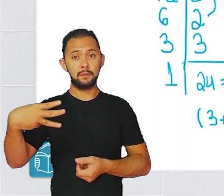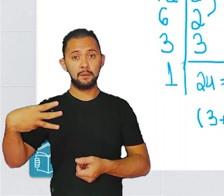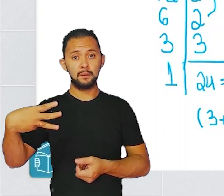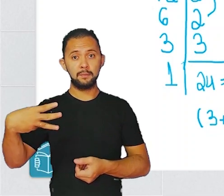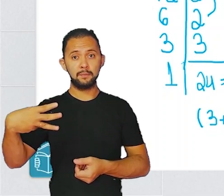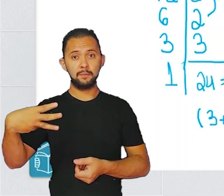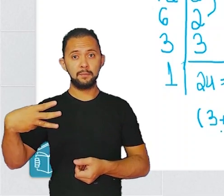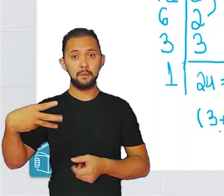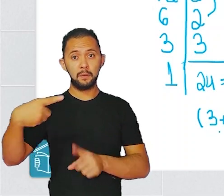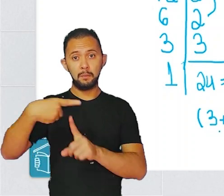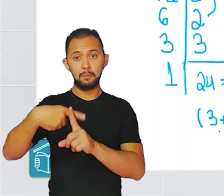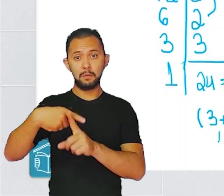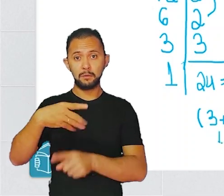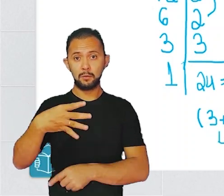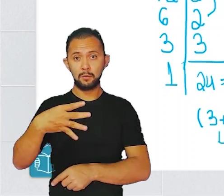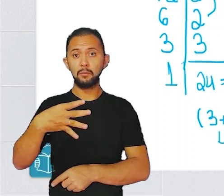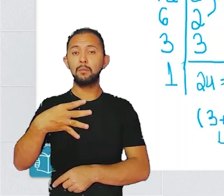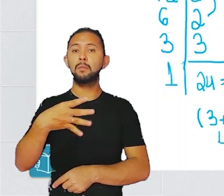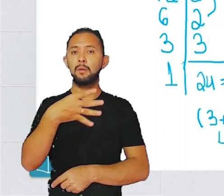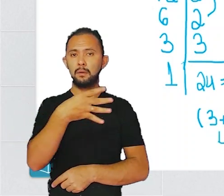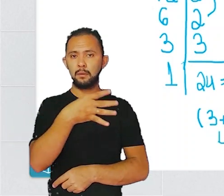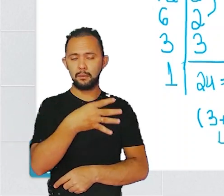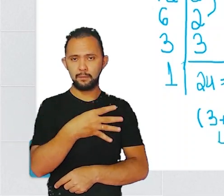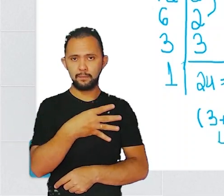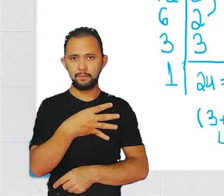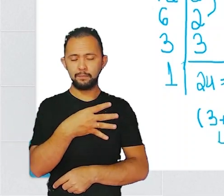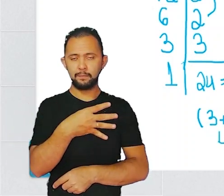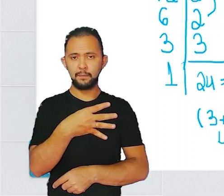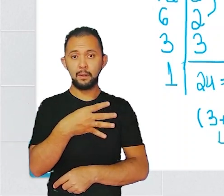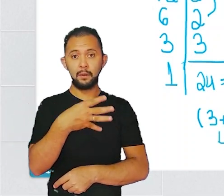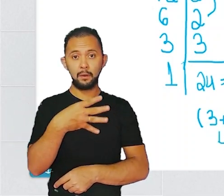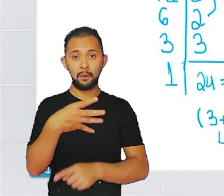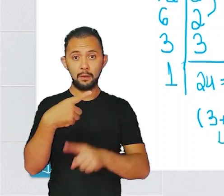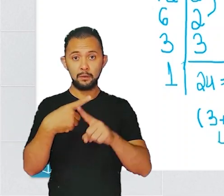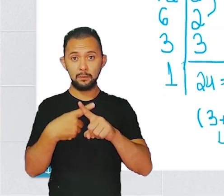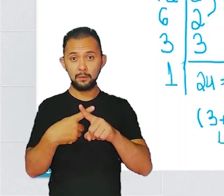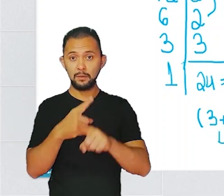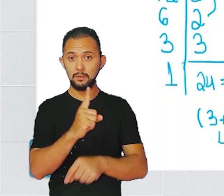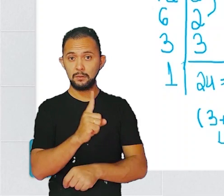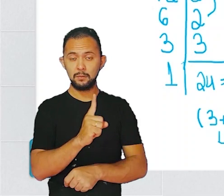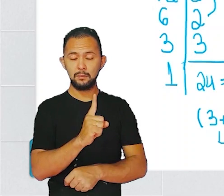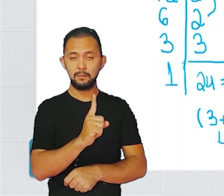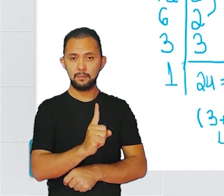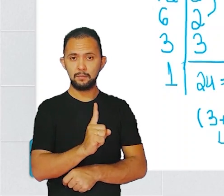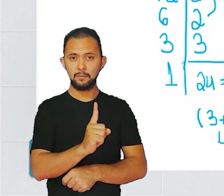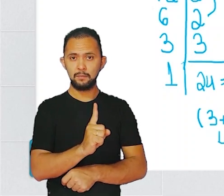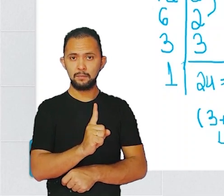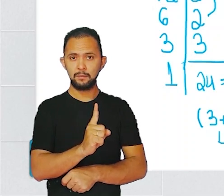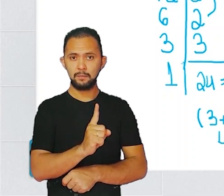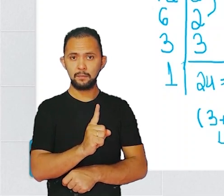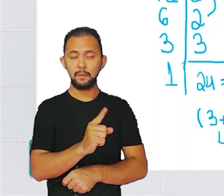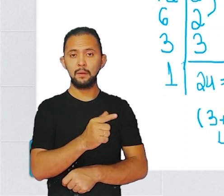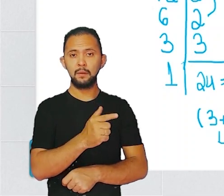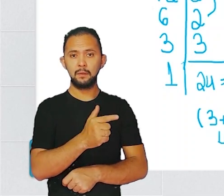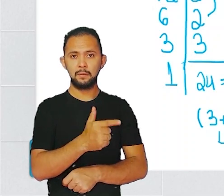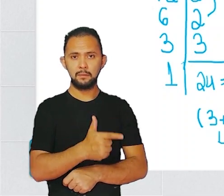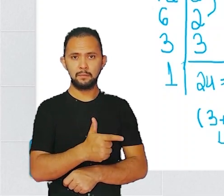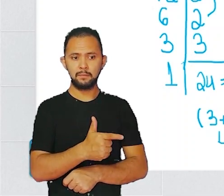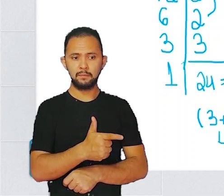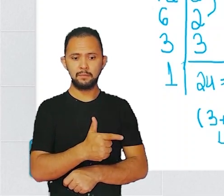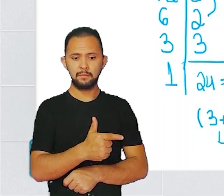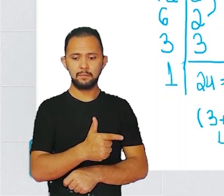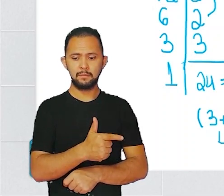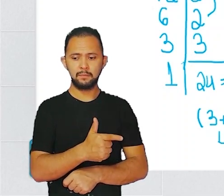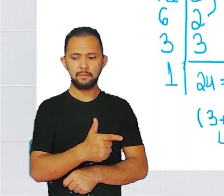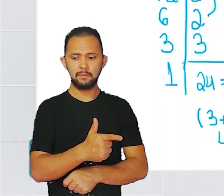3 mais 1 é igual a 4. E aí, nós vamos fazer 4 vezes 1 mais 1, que é igual a 2.